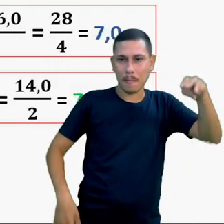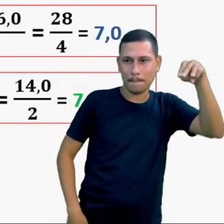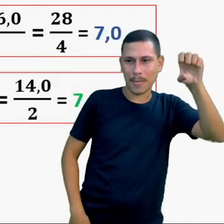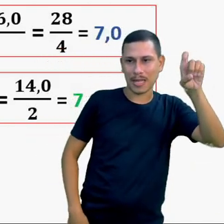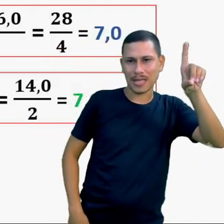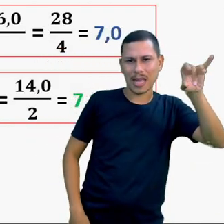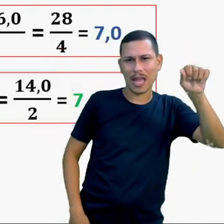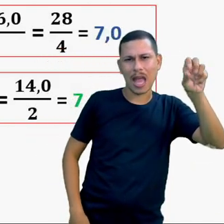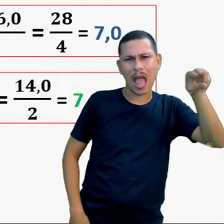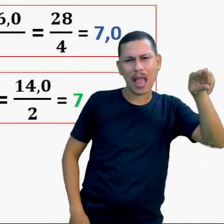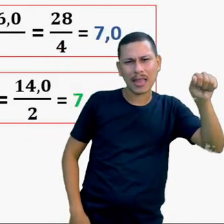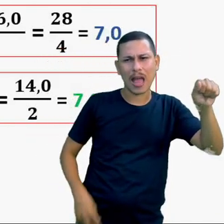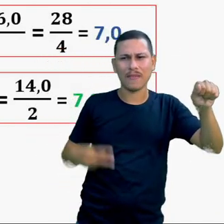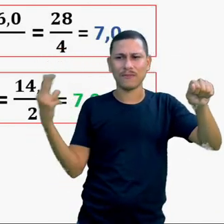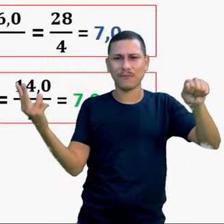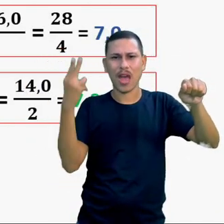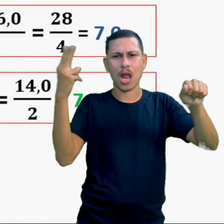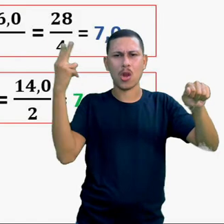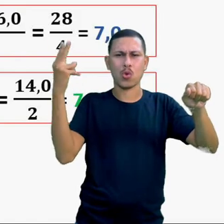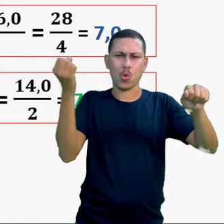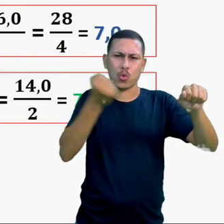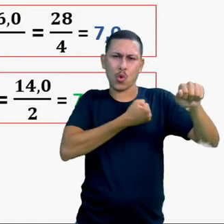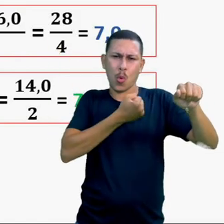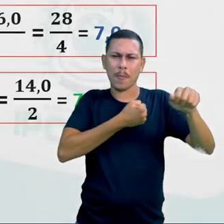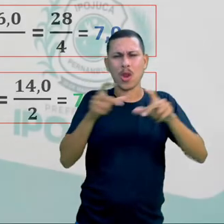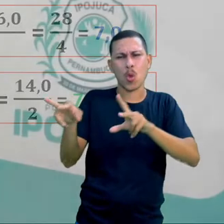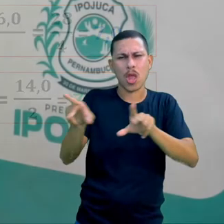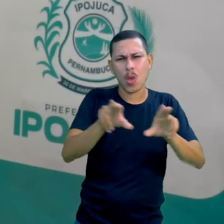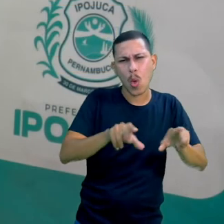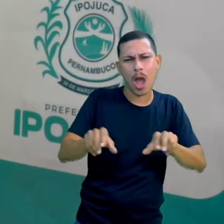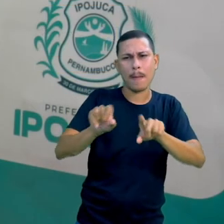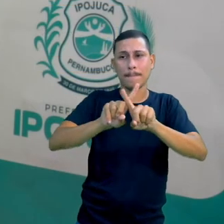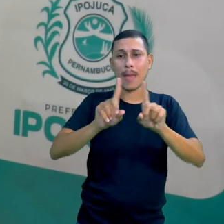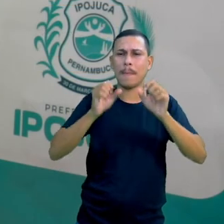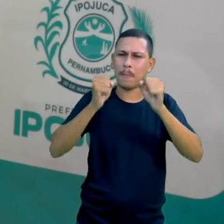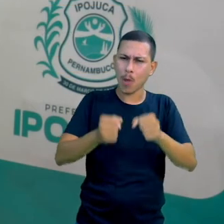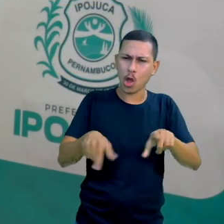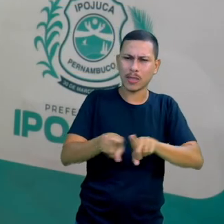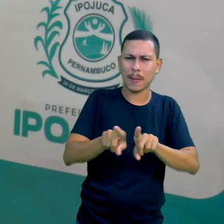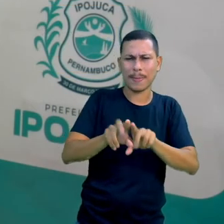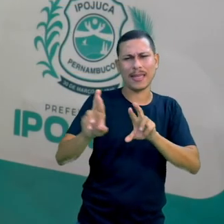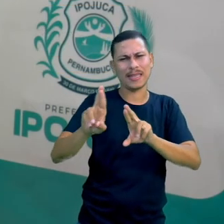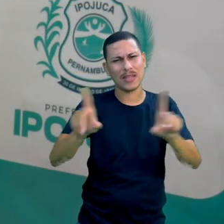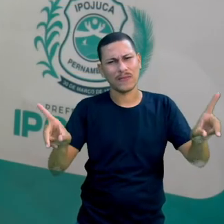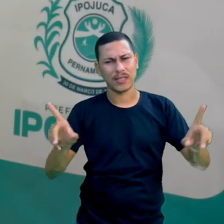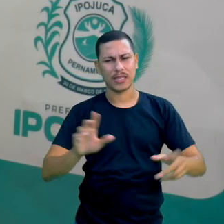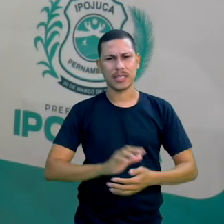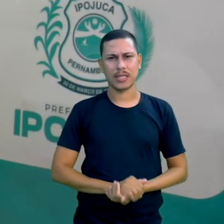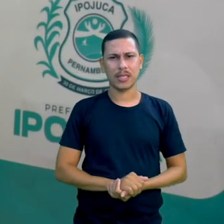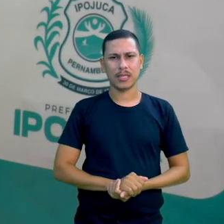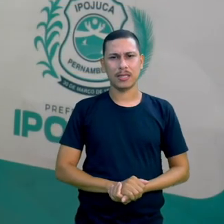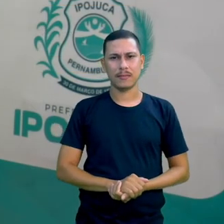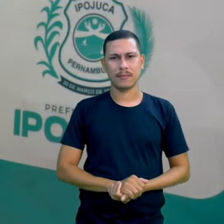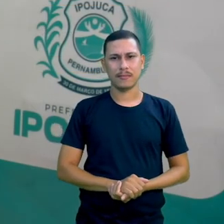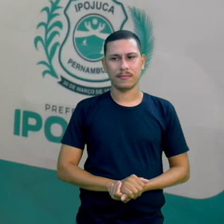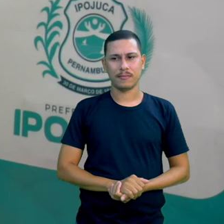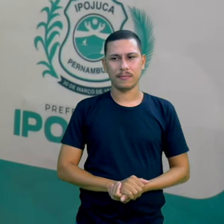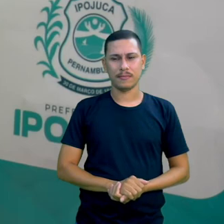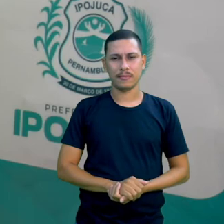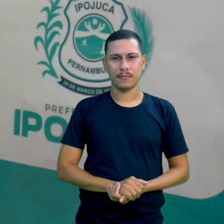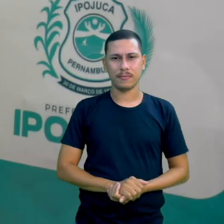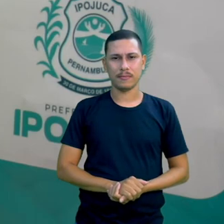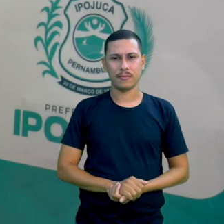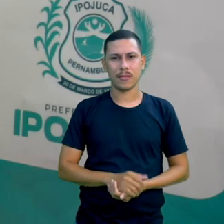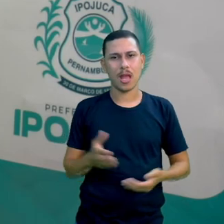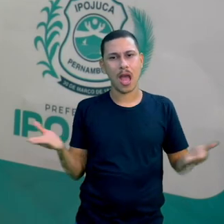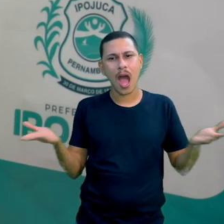mesmo valor, mas pode acontecer de ser valores distintos, ok? E qual agora a